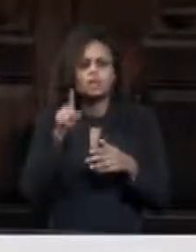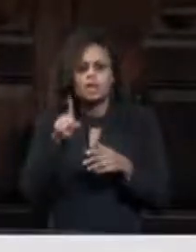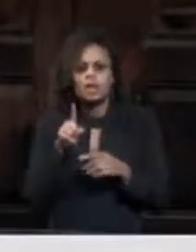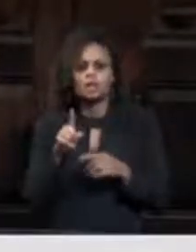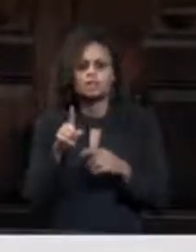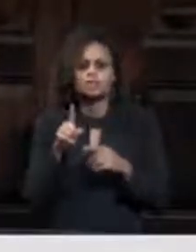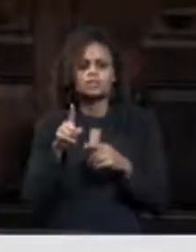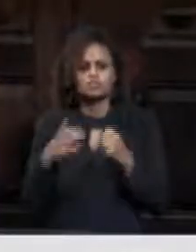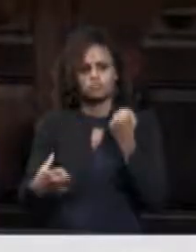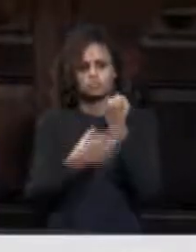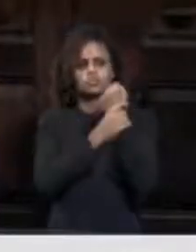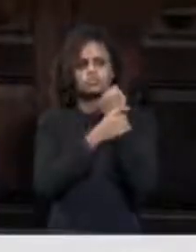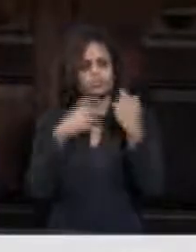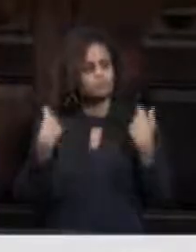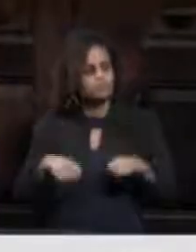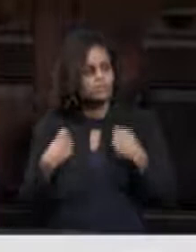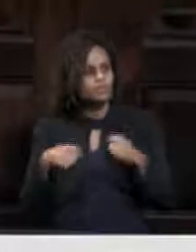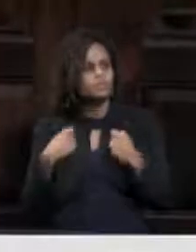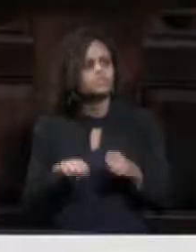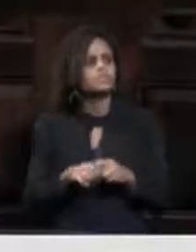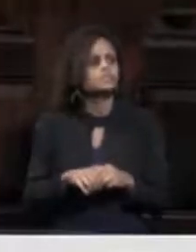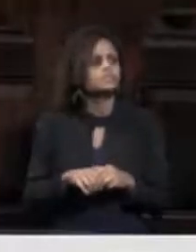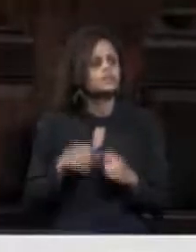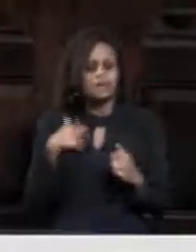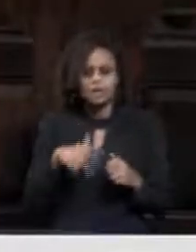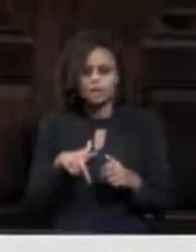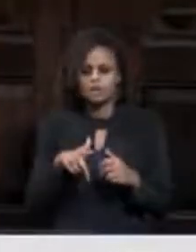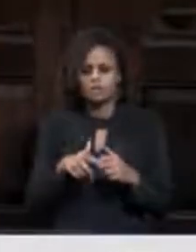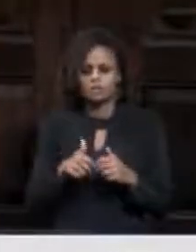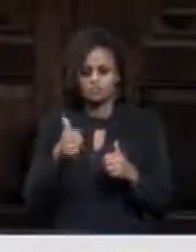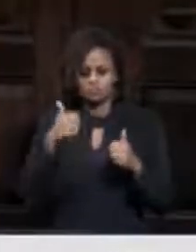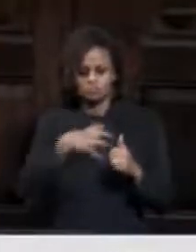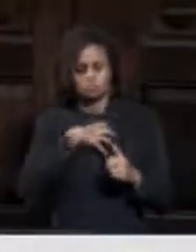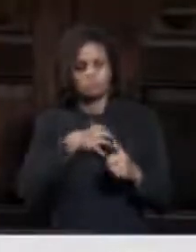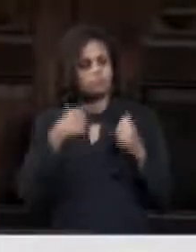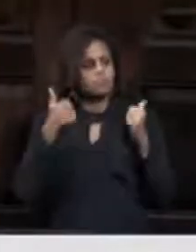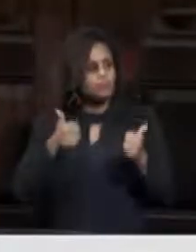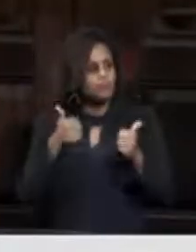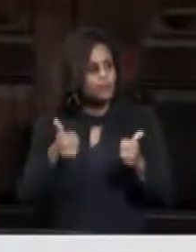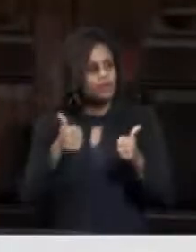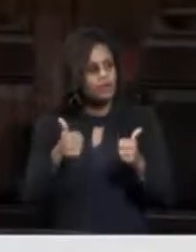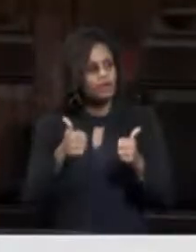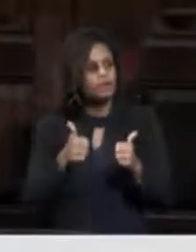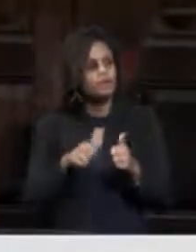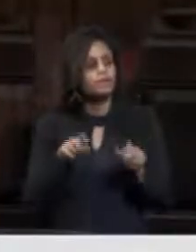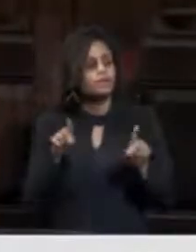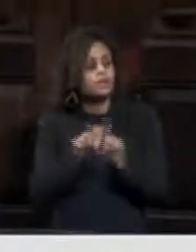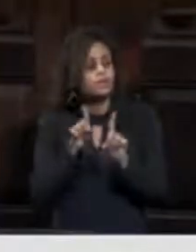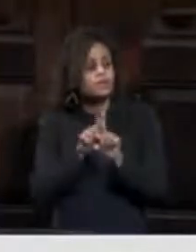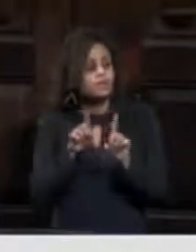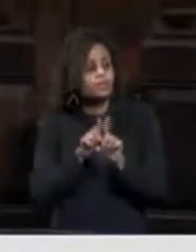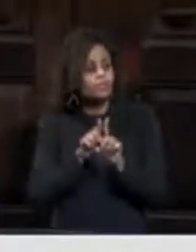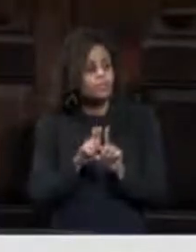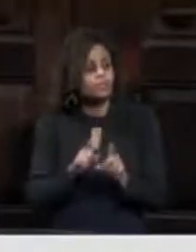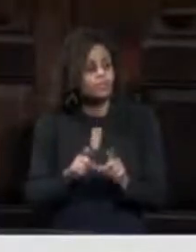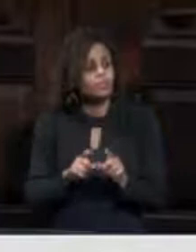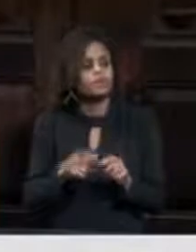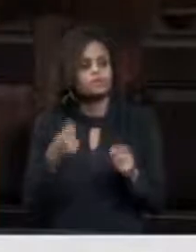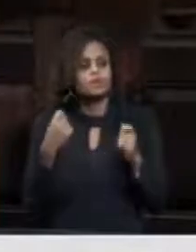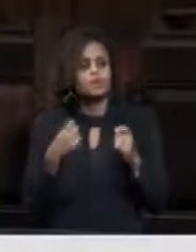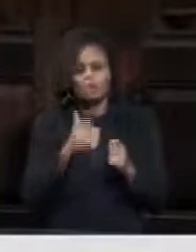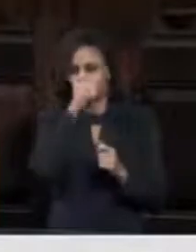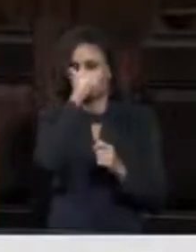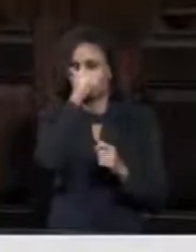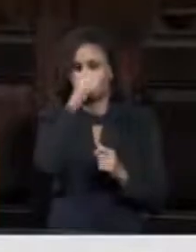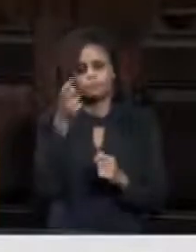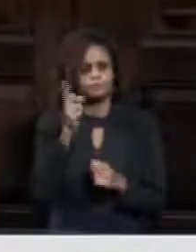segurança, transporte confortável e, acima de tudo, com preço acessível. É isso daí o que se deseja,